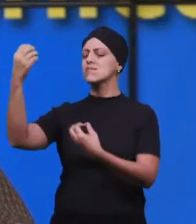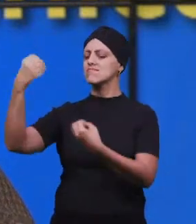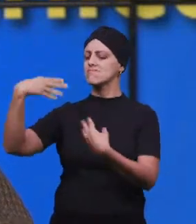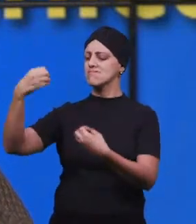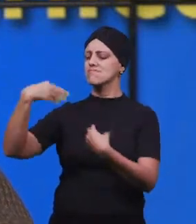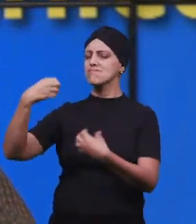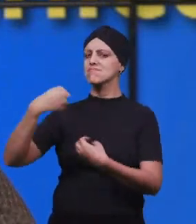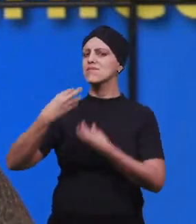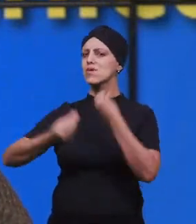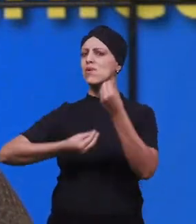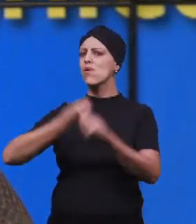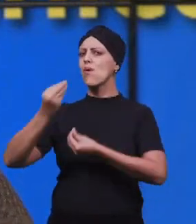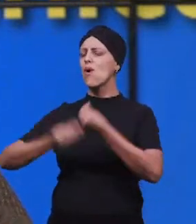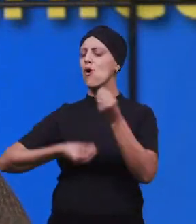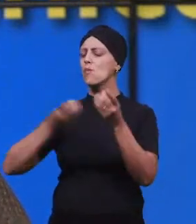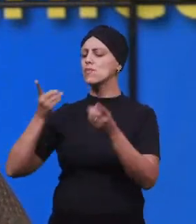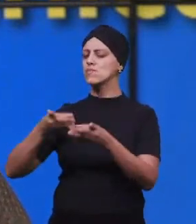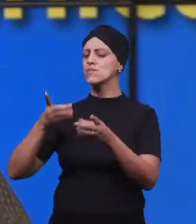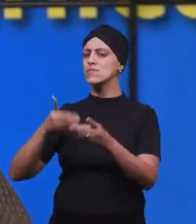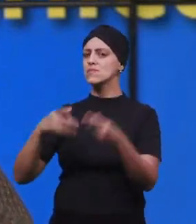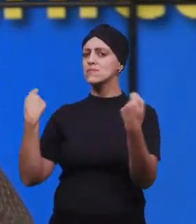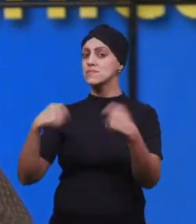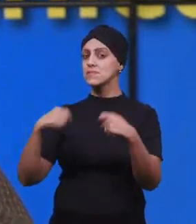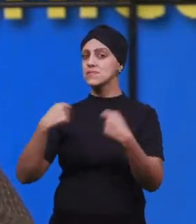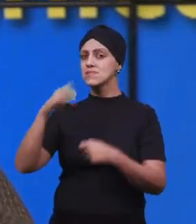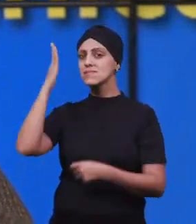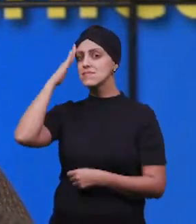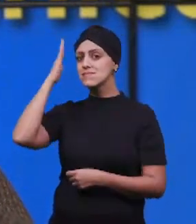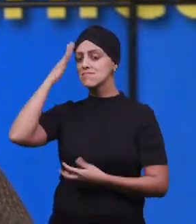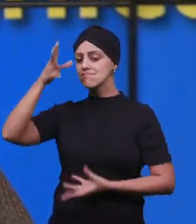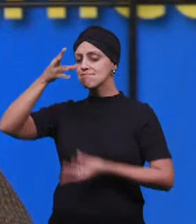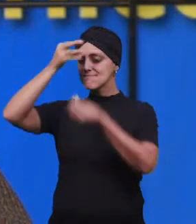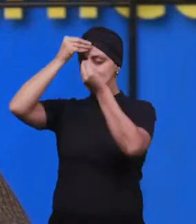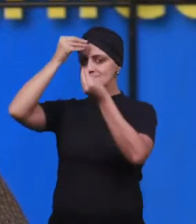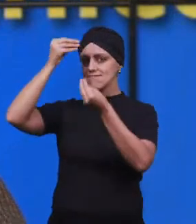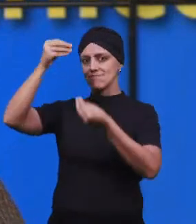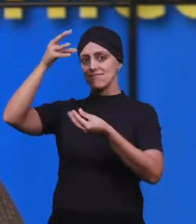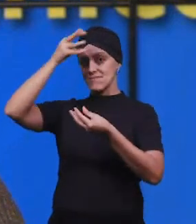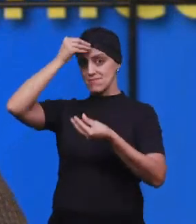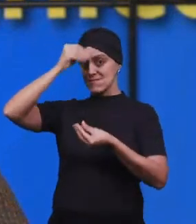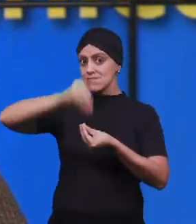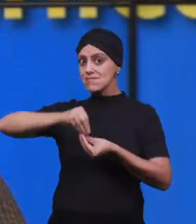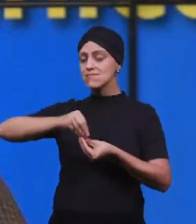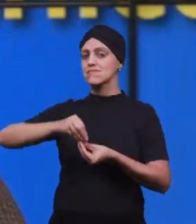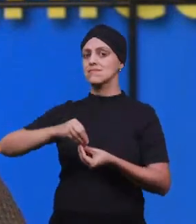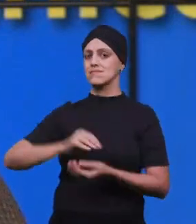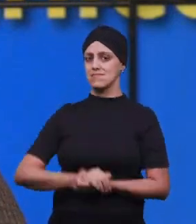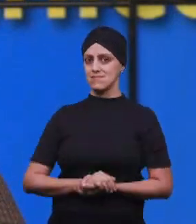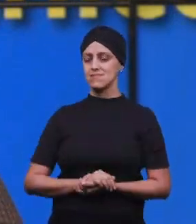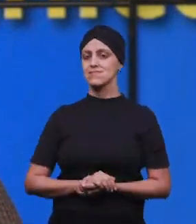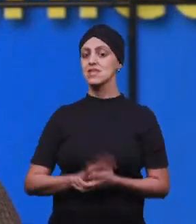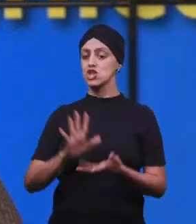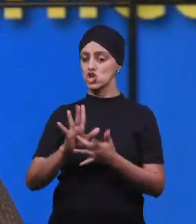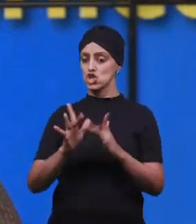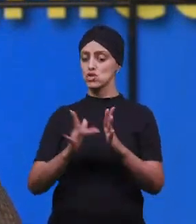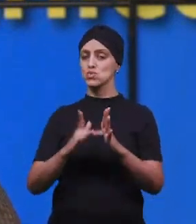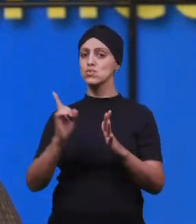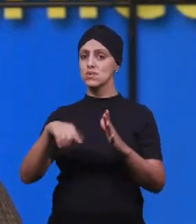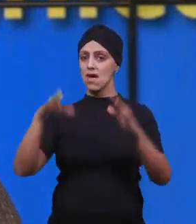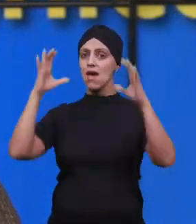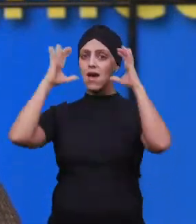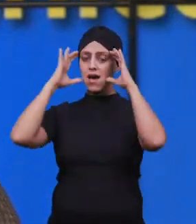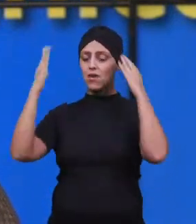conosco hoje, ensinando-nos a doutrina daquilo que nós precisamos para preparo da igreja para o arrebatamento. A cabeça, Jesus,